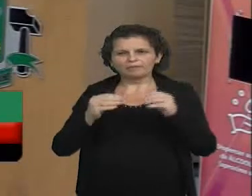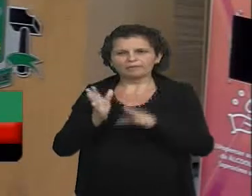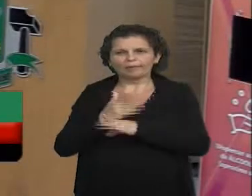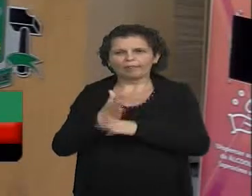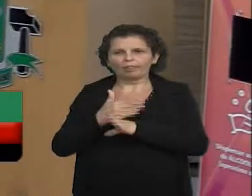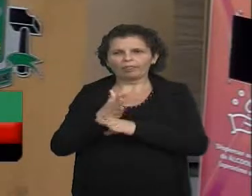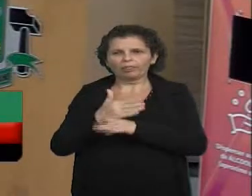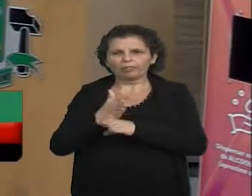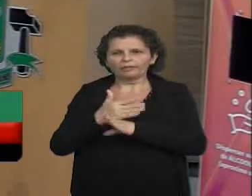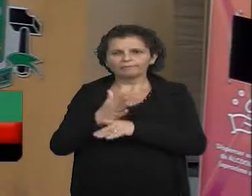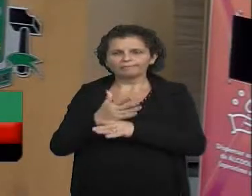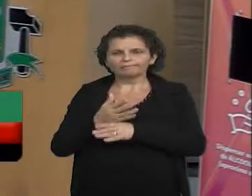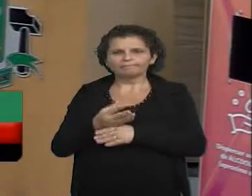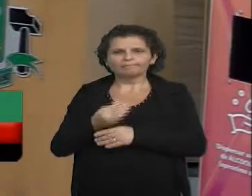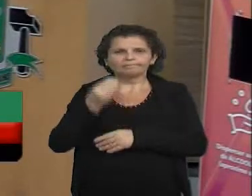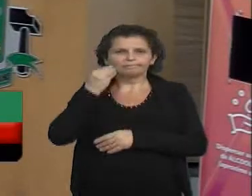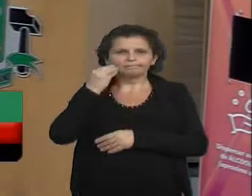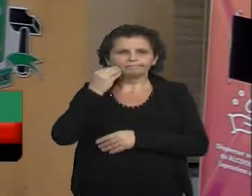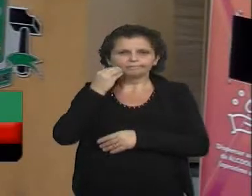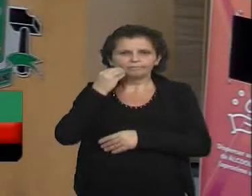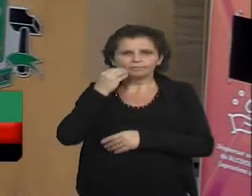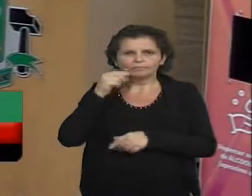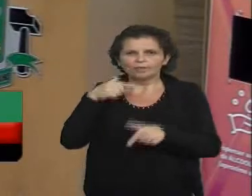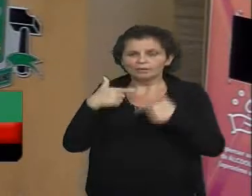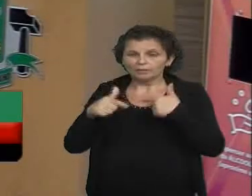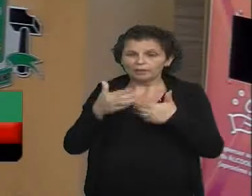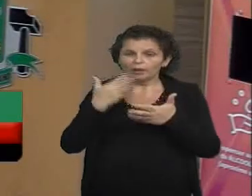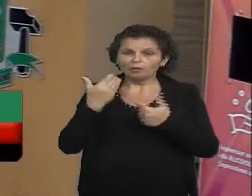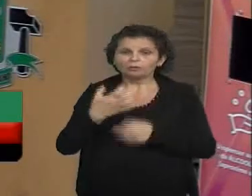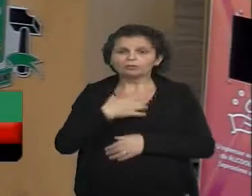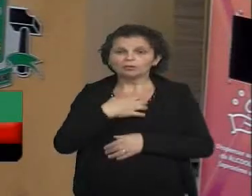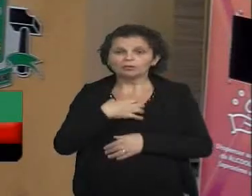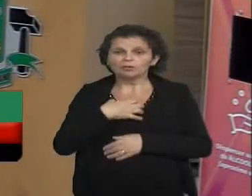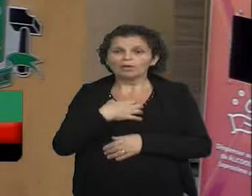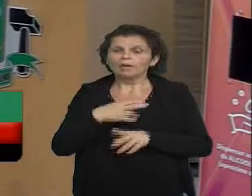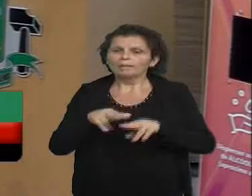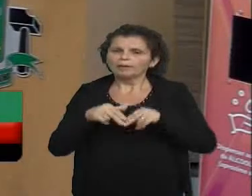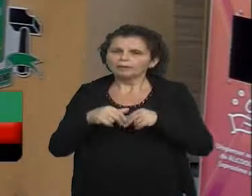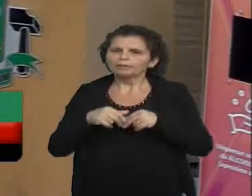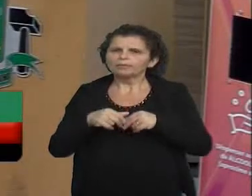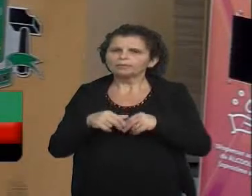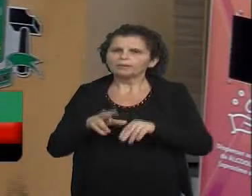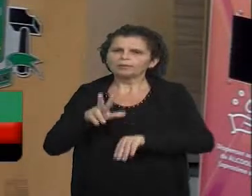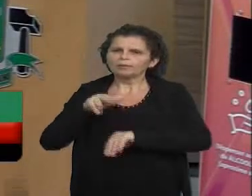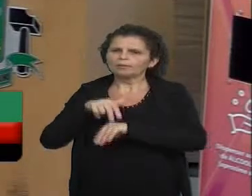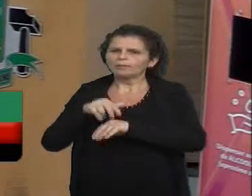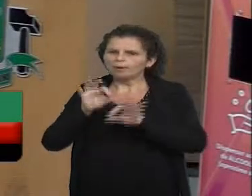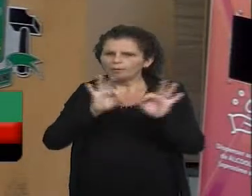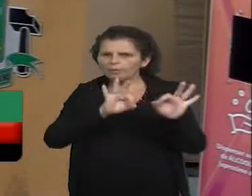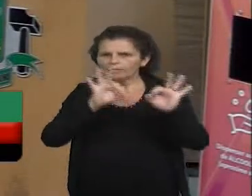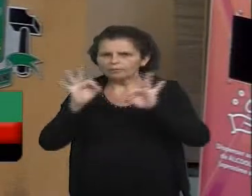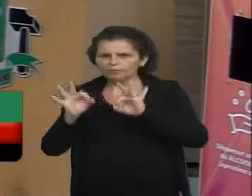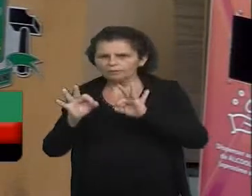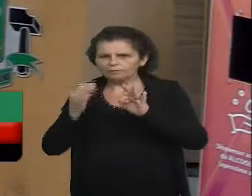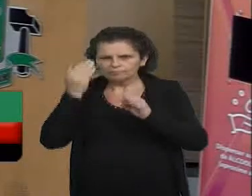perdido aqui. A gente tenta trabalhar da melhor maneira para que quem possa estar nos assistindo também entender e a